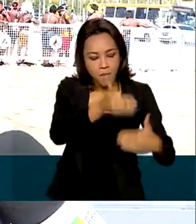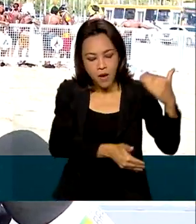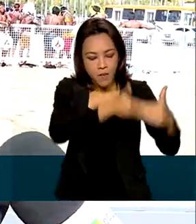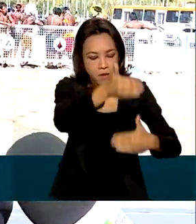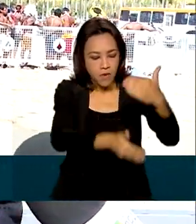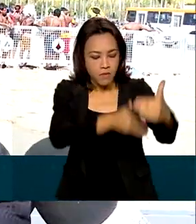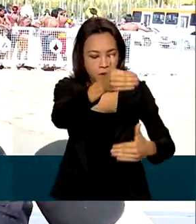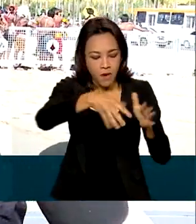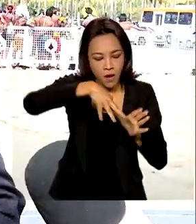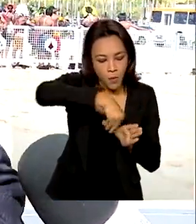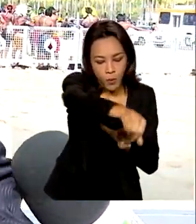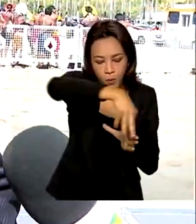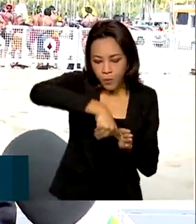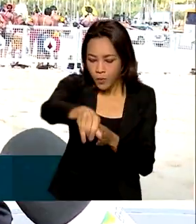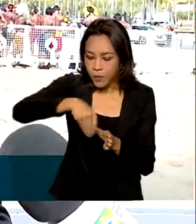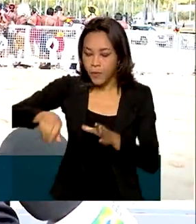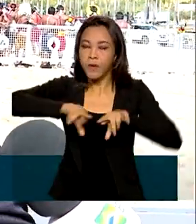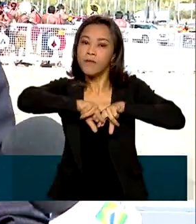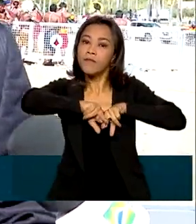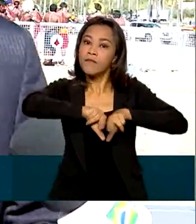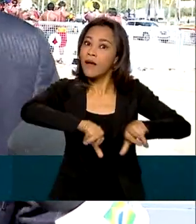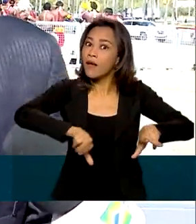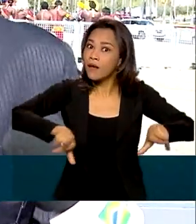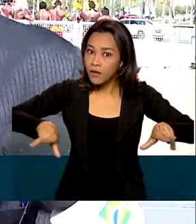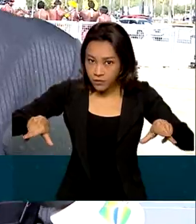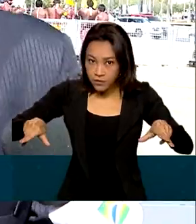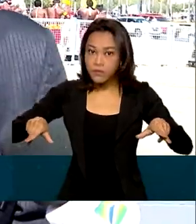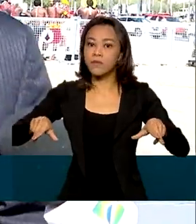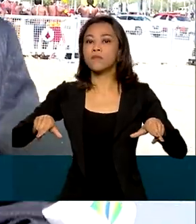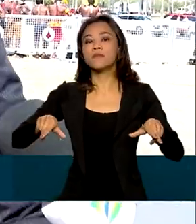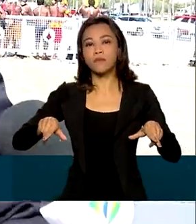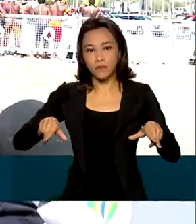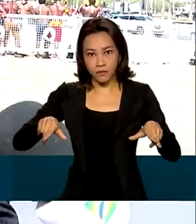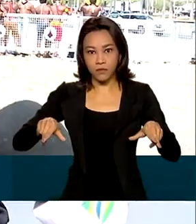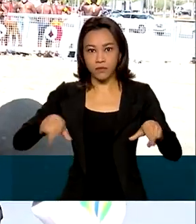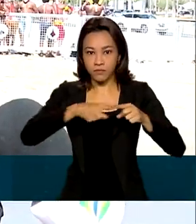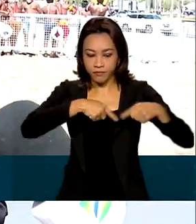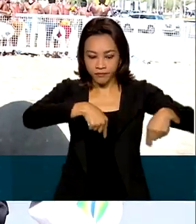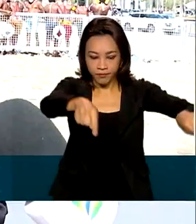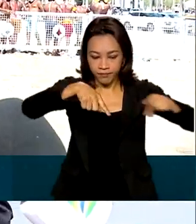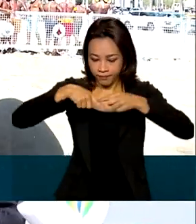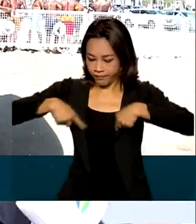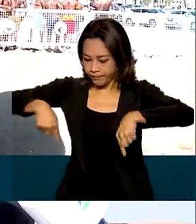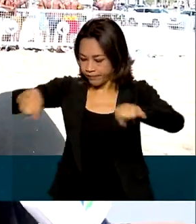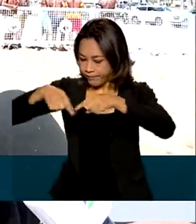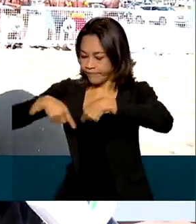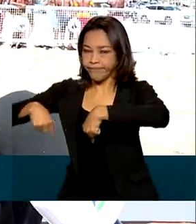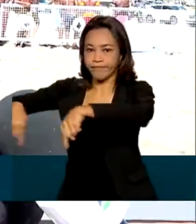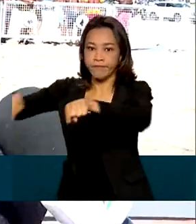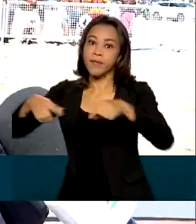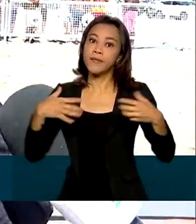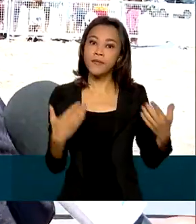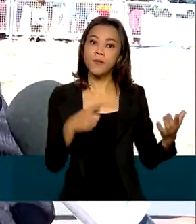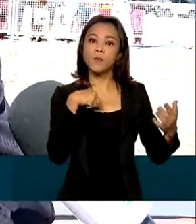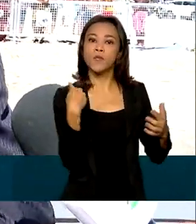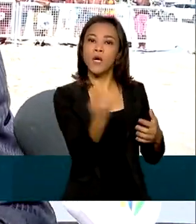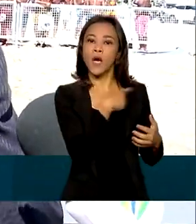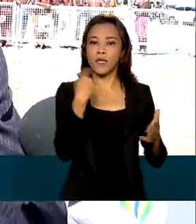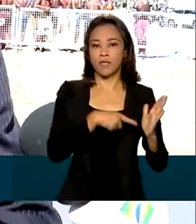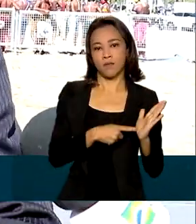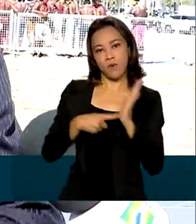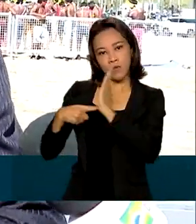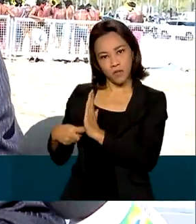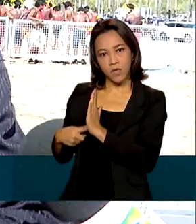produção de lavoura e vários e vários produtiva então nós apresentamos